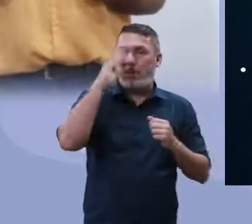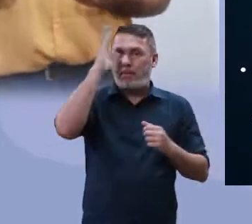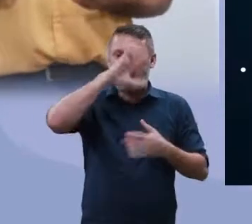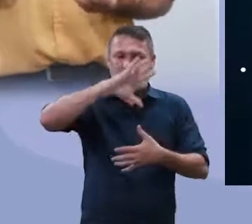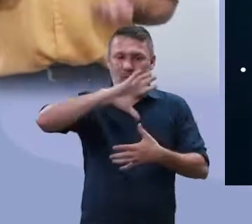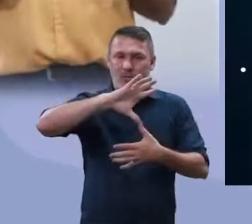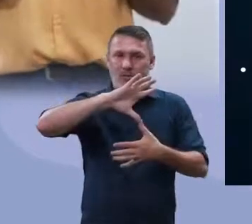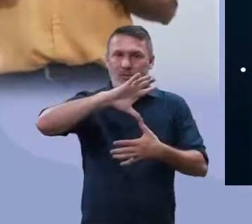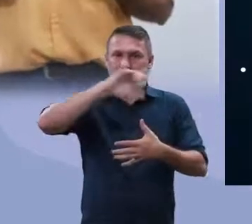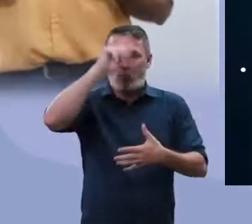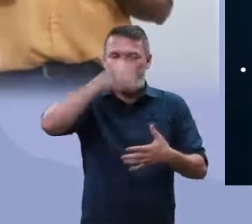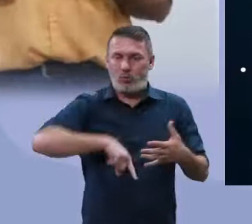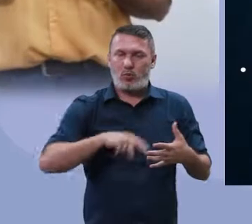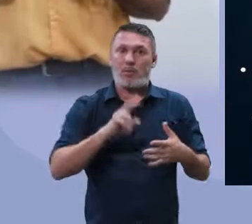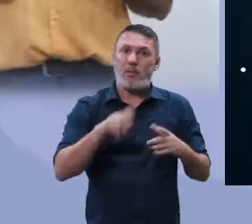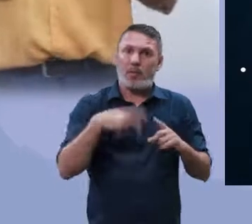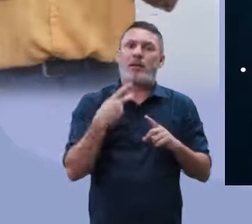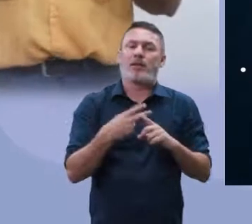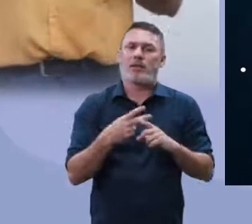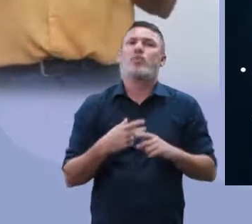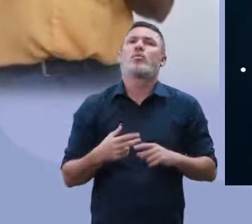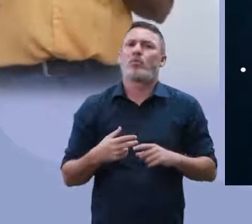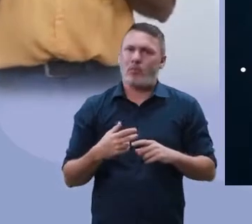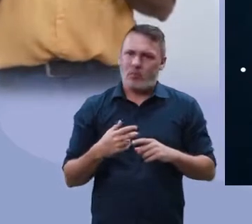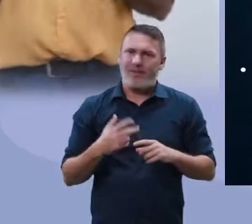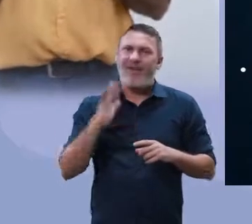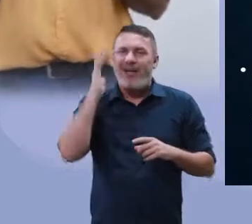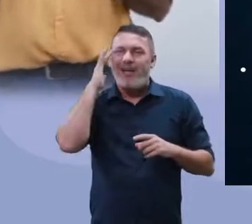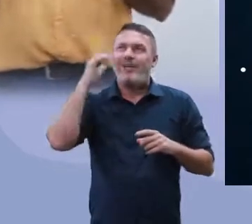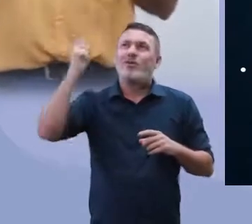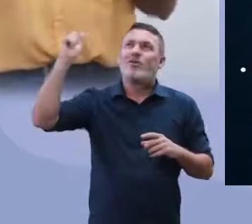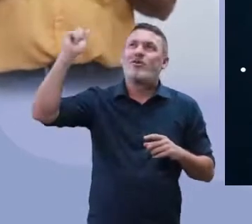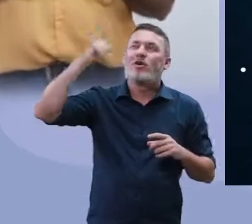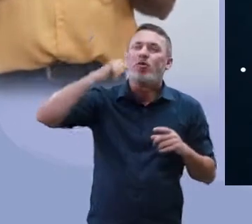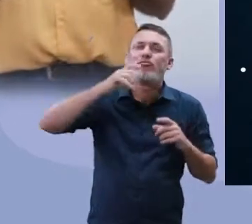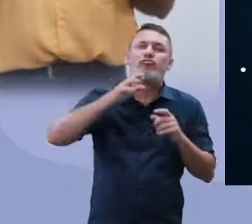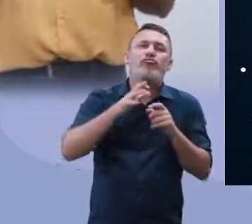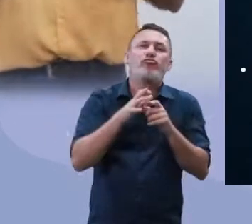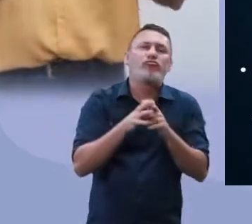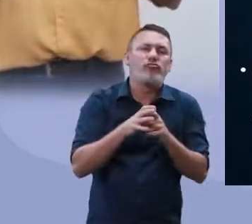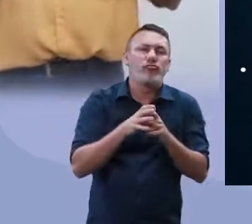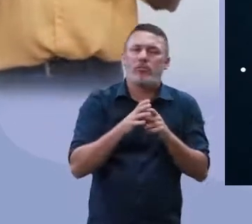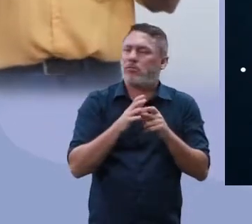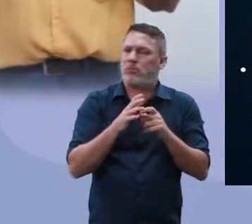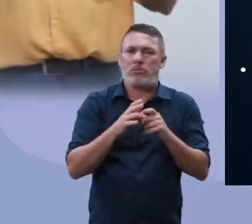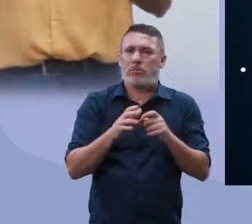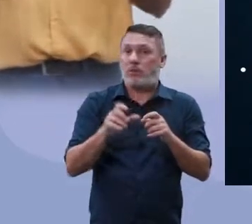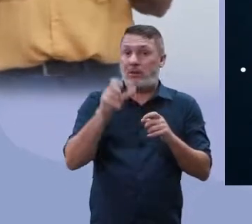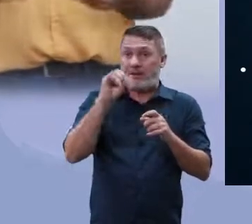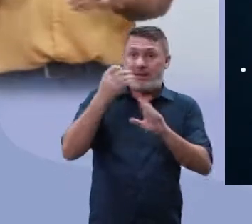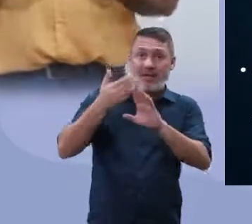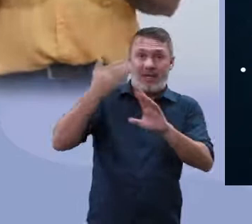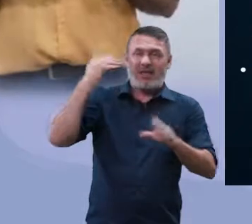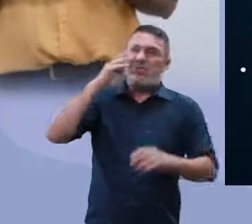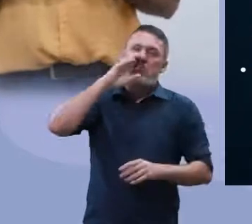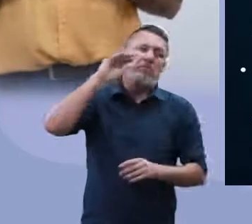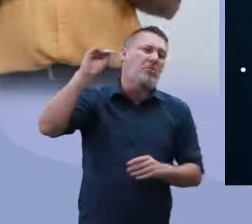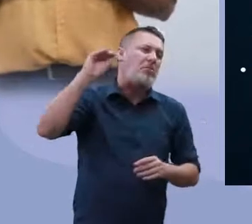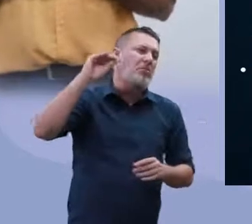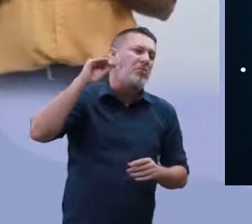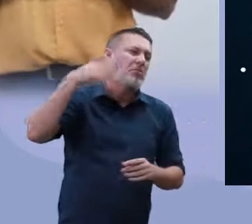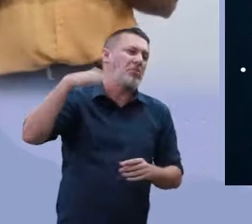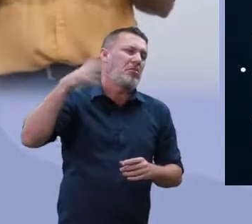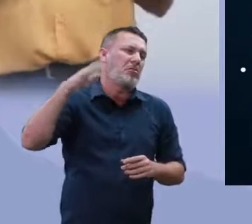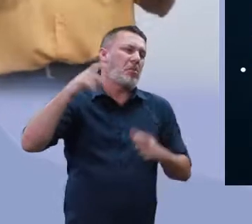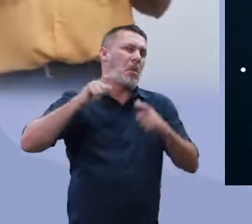brasileiro. Então, isso era um dano que, se não houvesse medidas a serem tomadas, seria